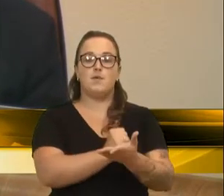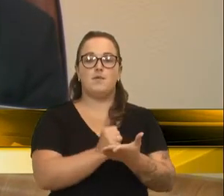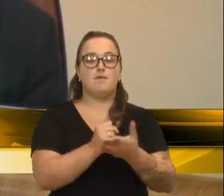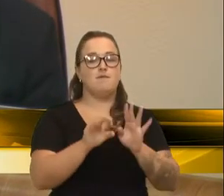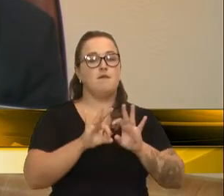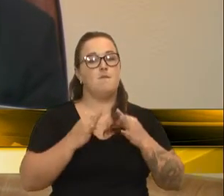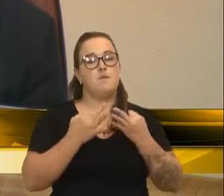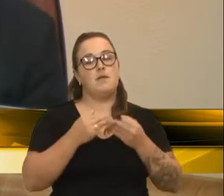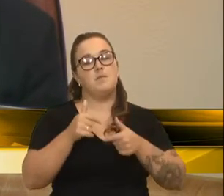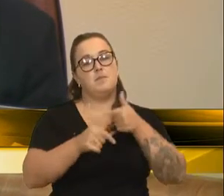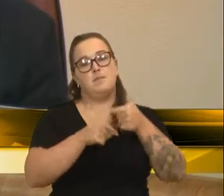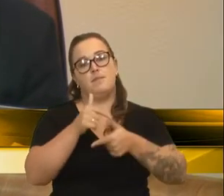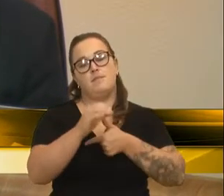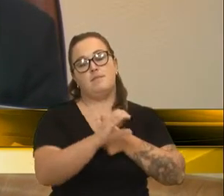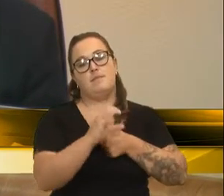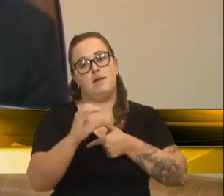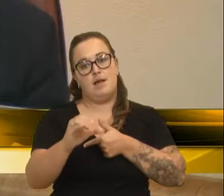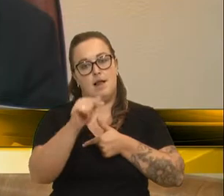A secretária de Recursos